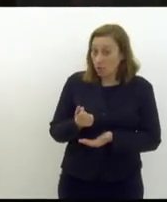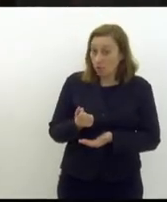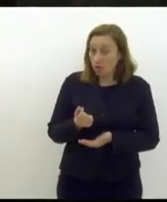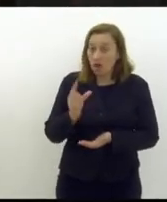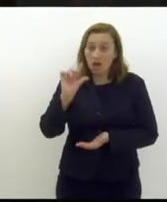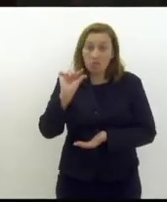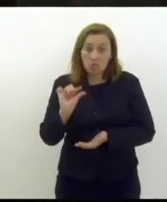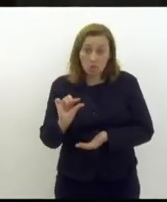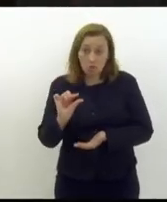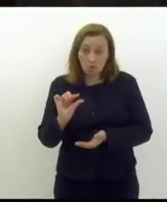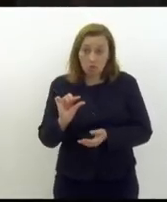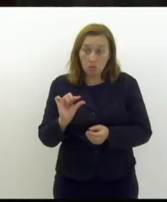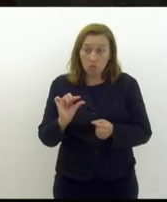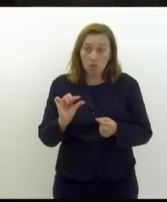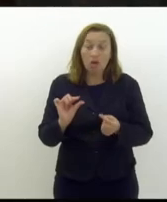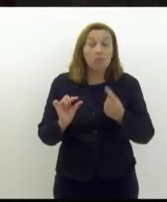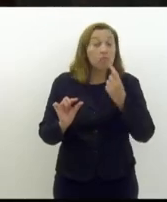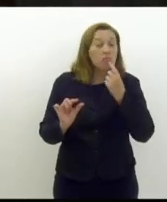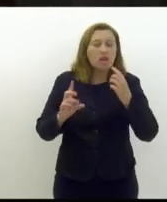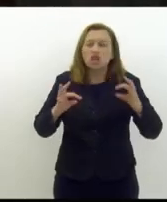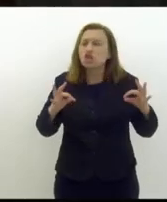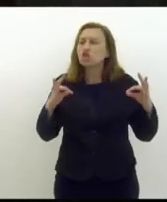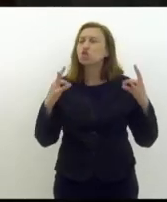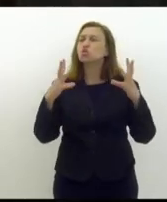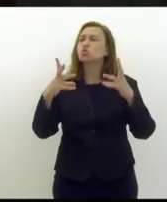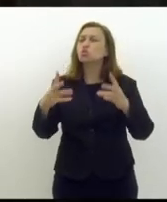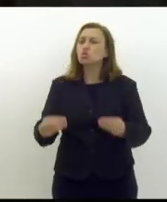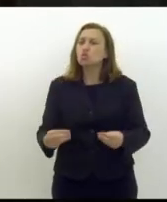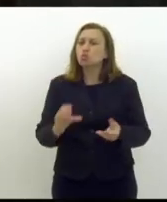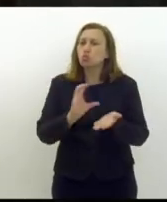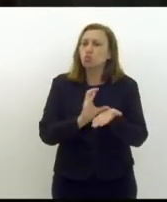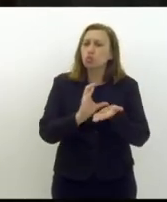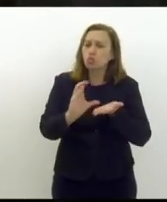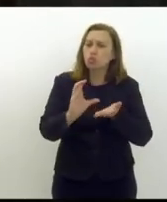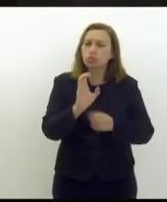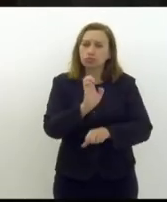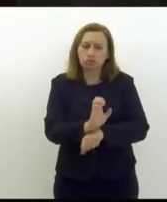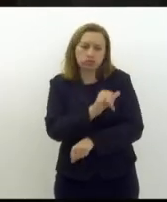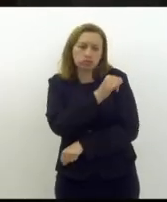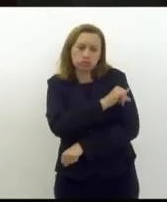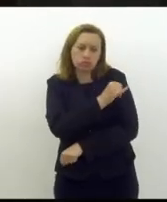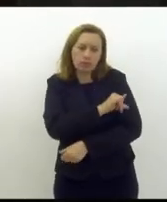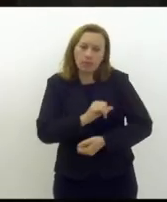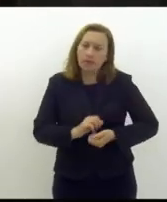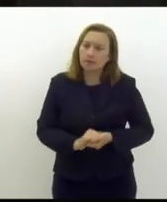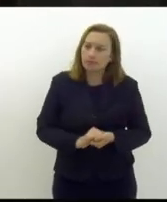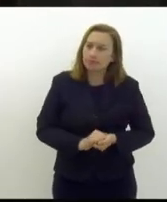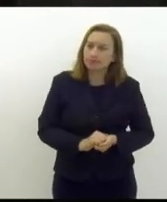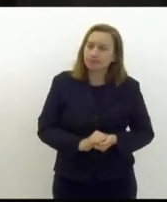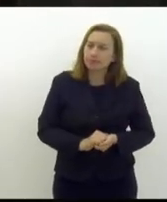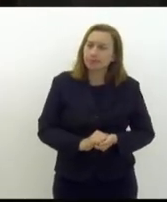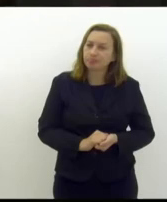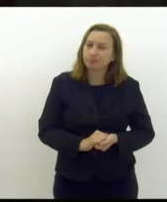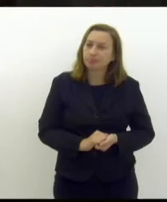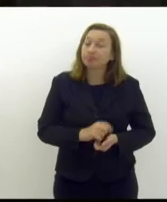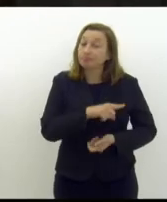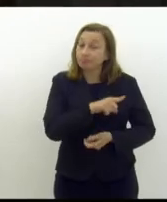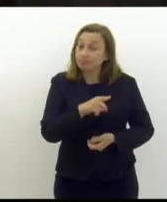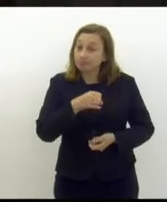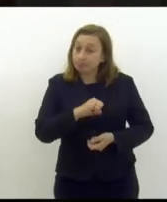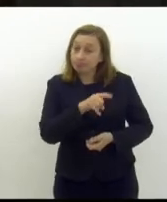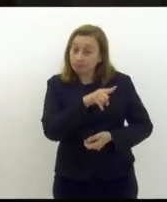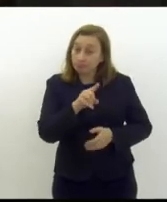de areia perto de tudo que é o orçamento do Estado do Rio de Janeiro e se essas